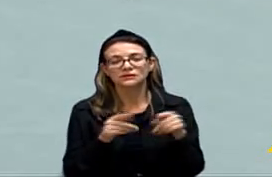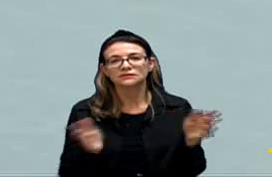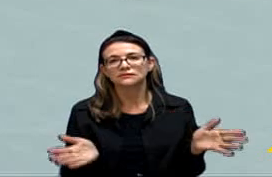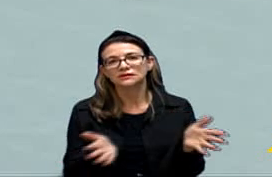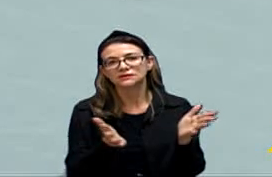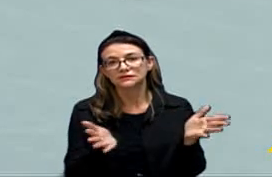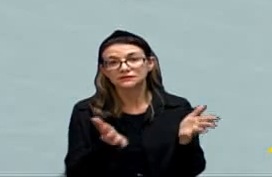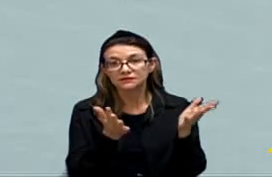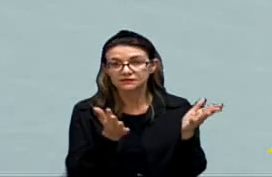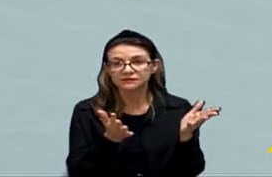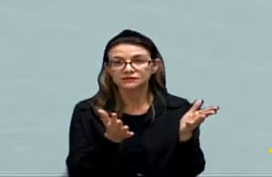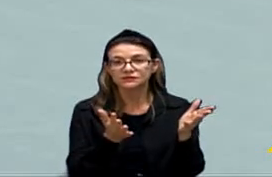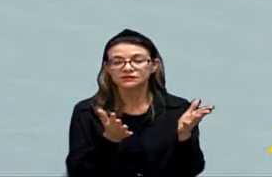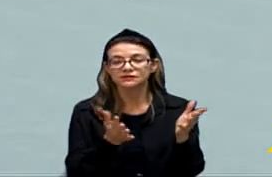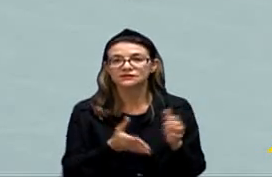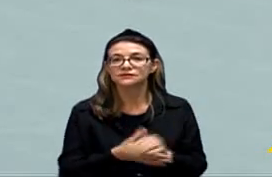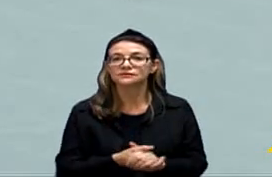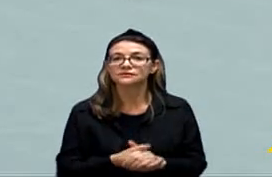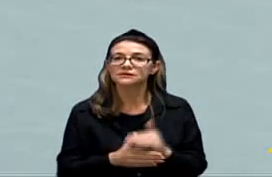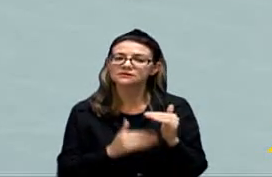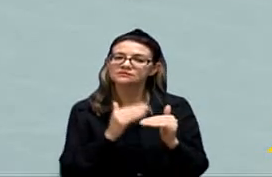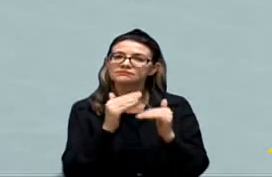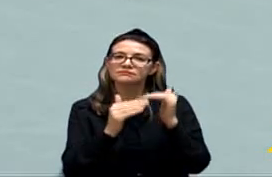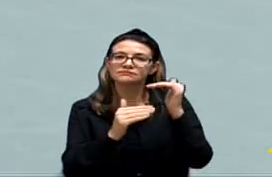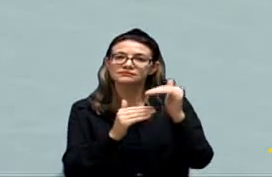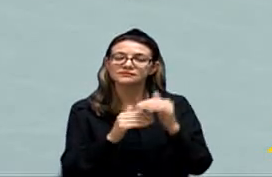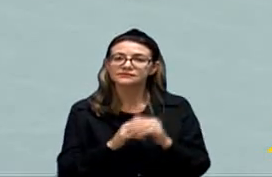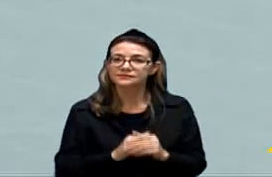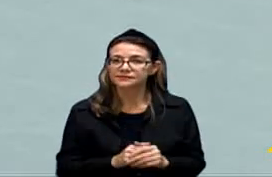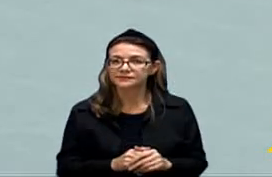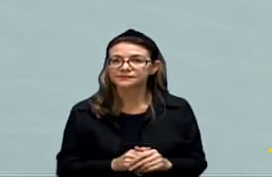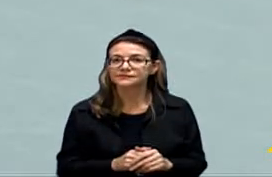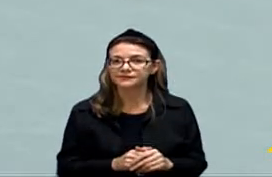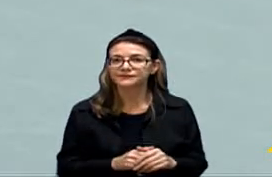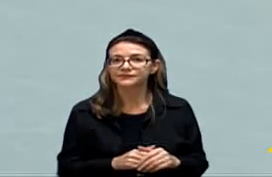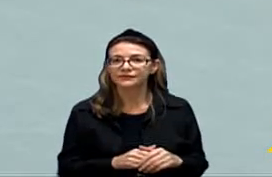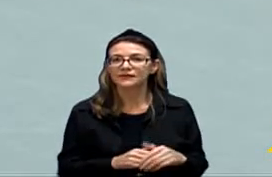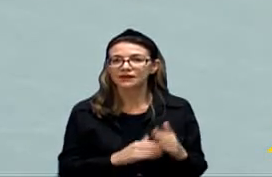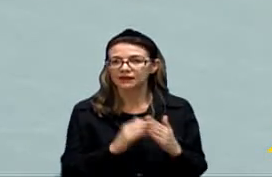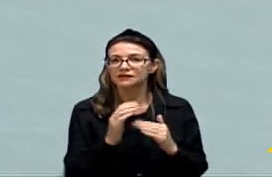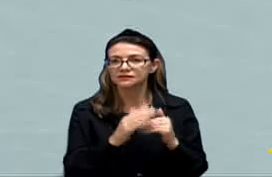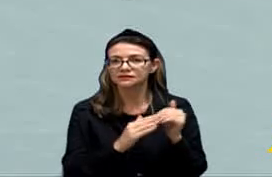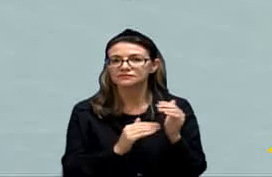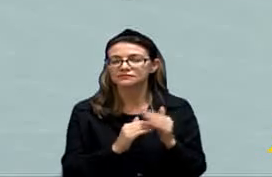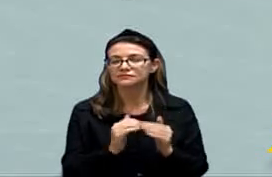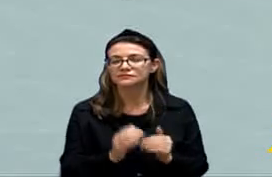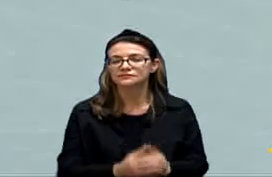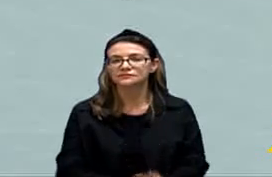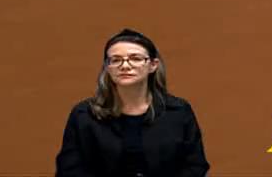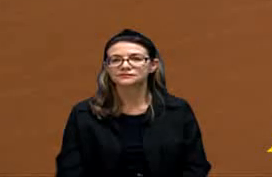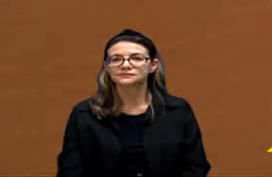cidadão possa desenvolver essa essa essa qualificação é isso senhor